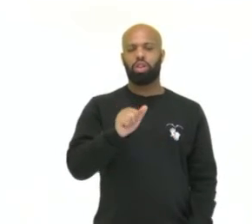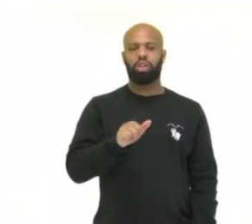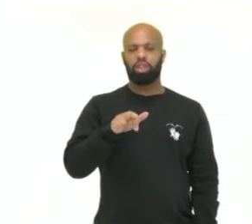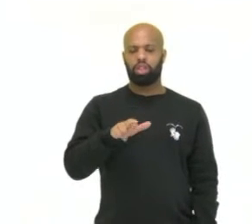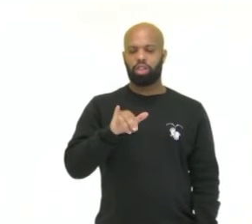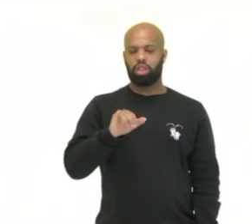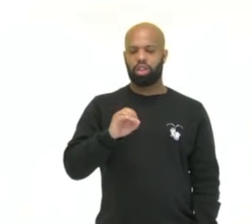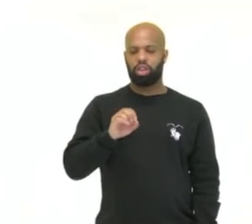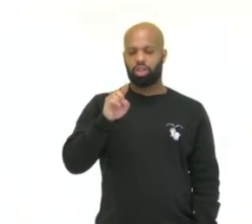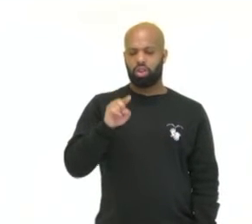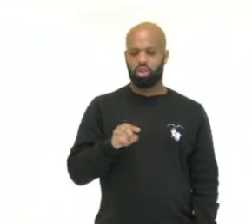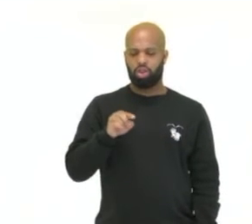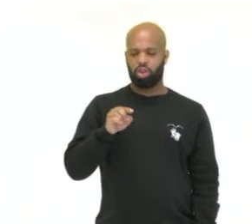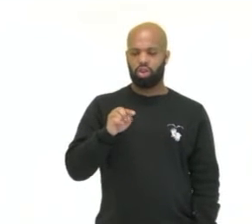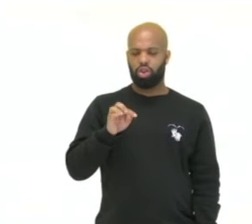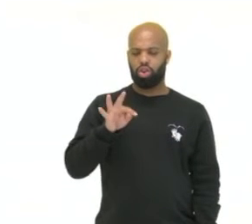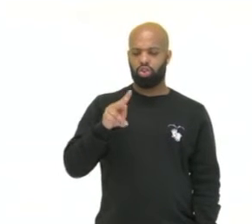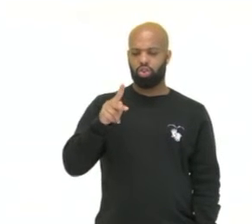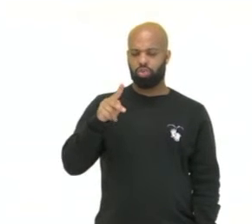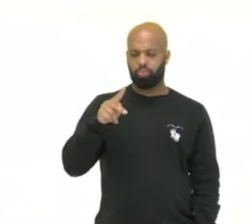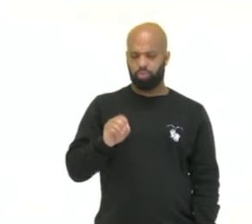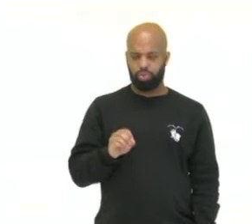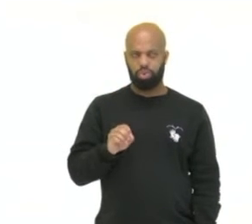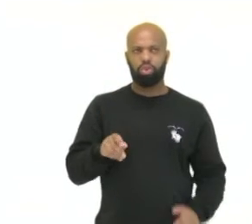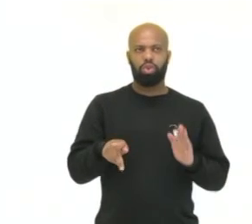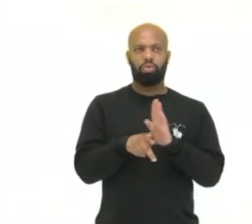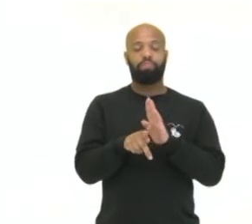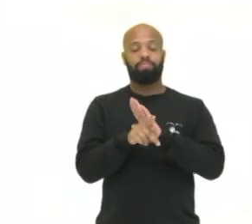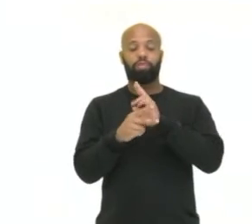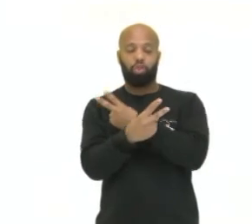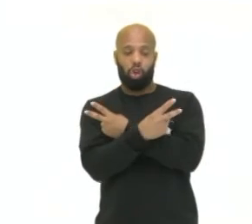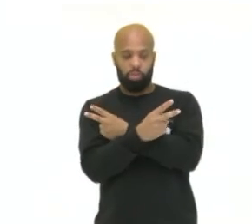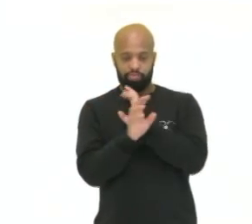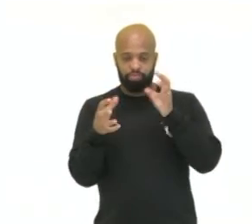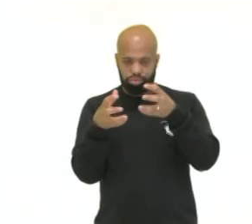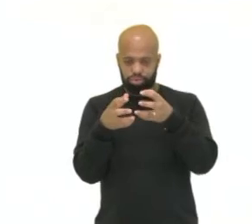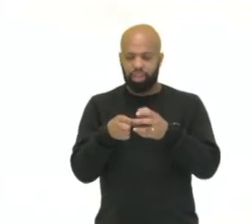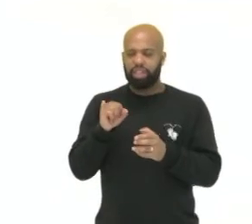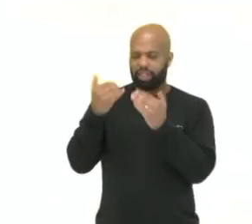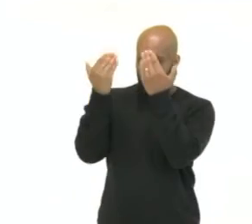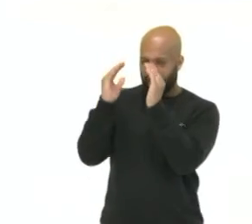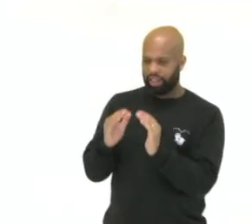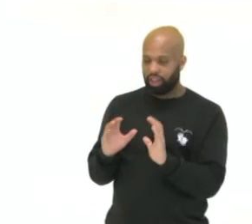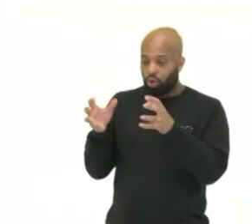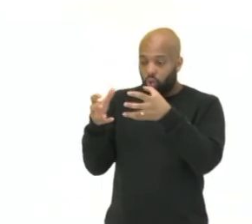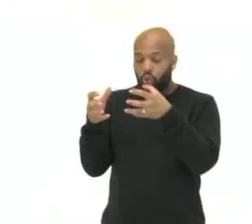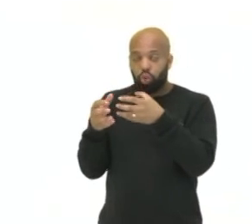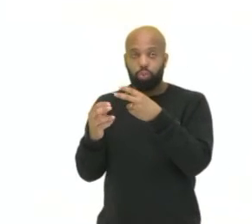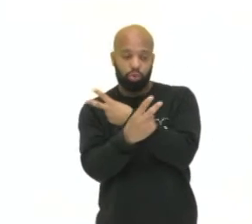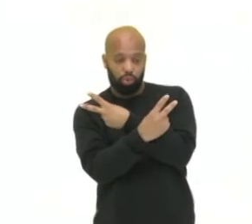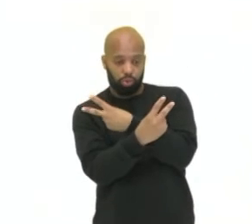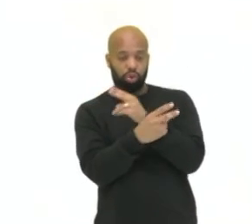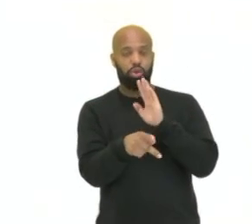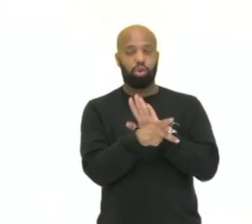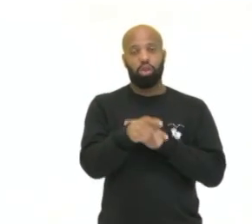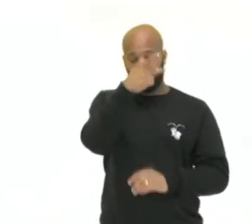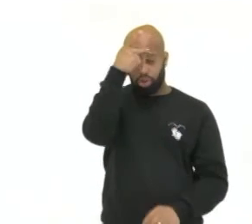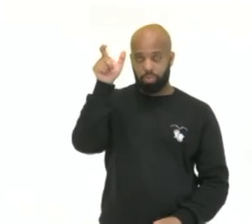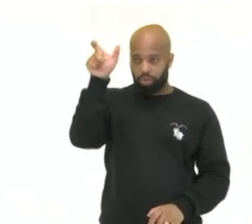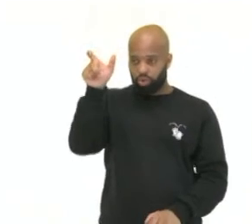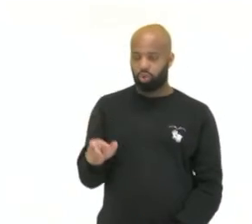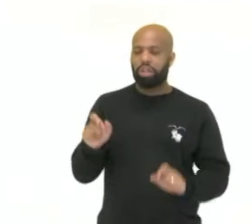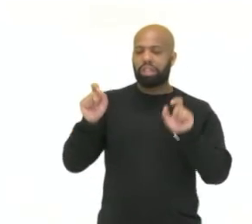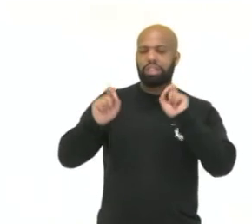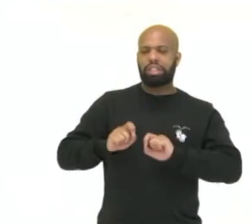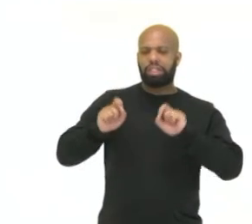de cromossomos de um indivíduo. Então, analisando o cariótipo de uma pessoa, nós podemos